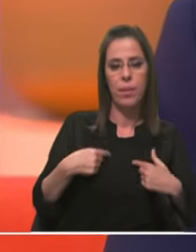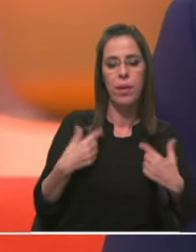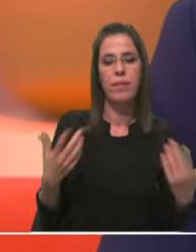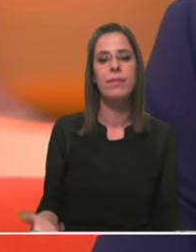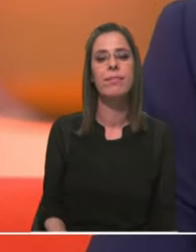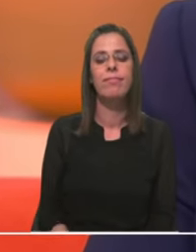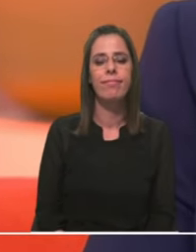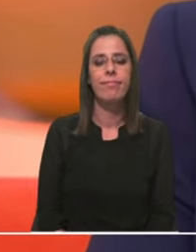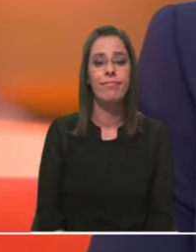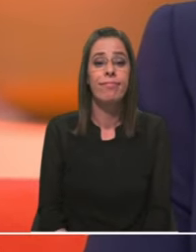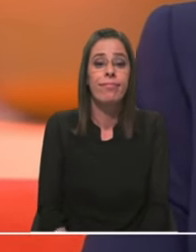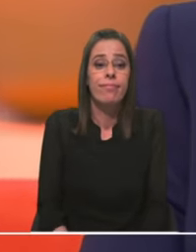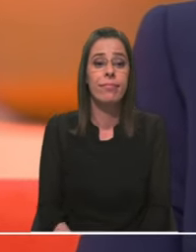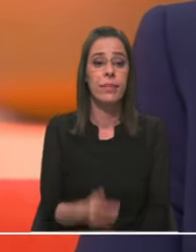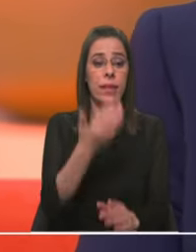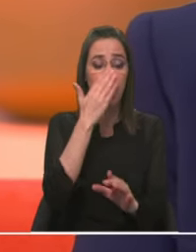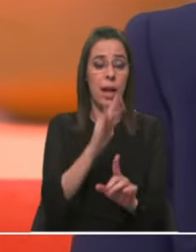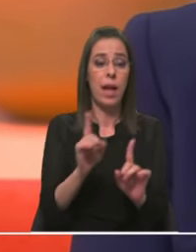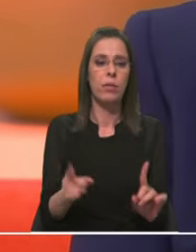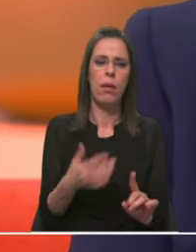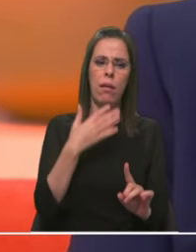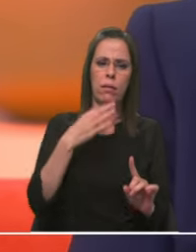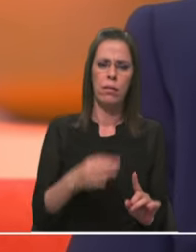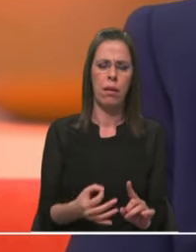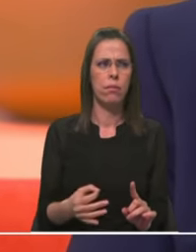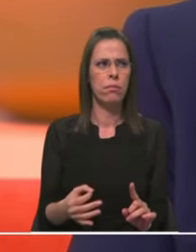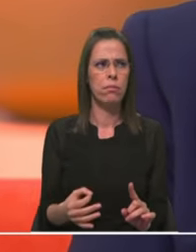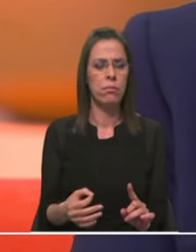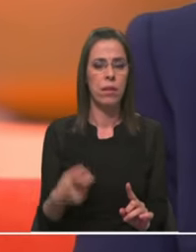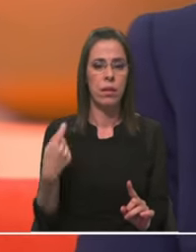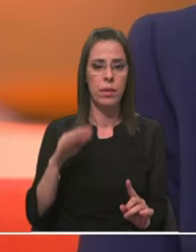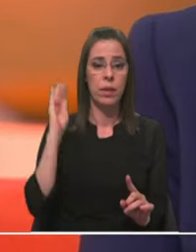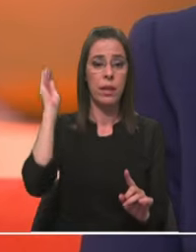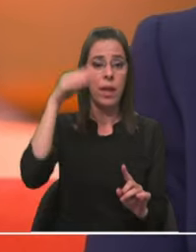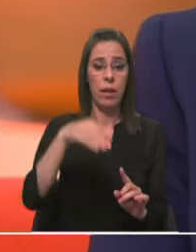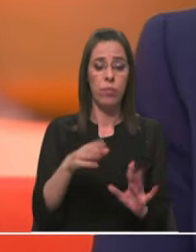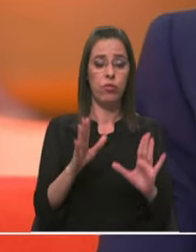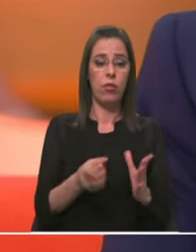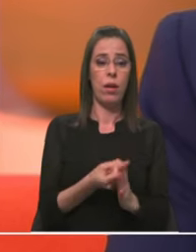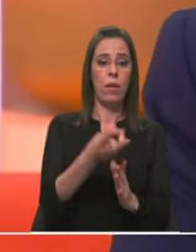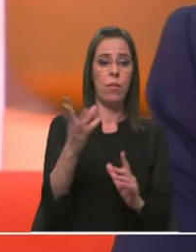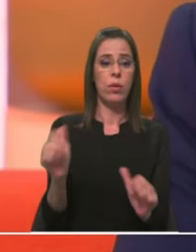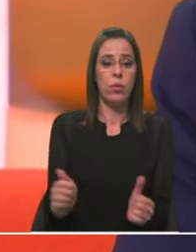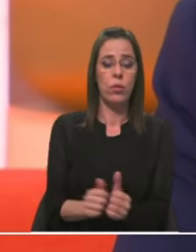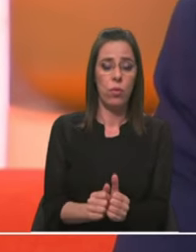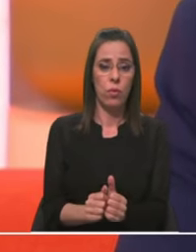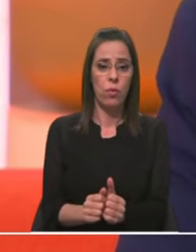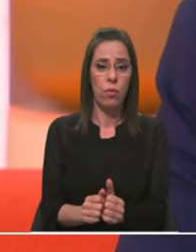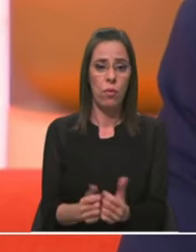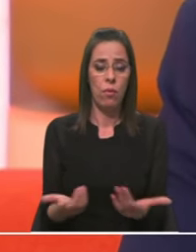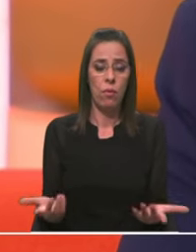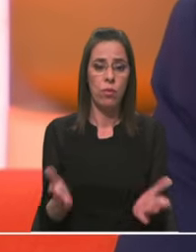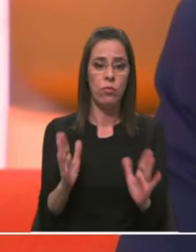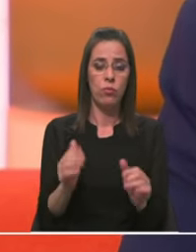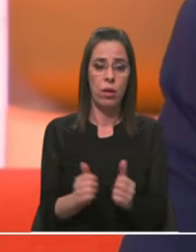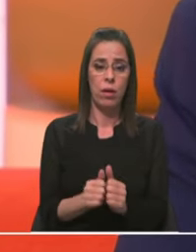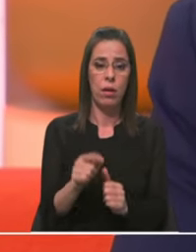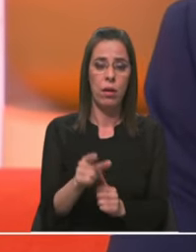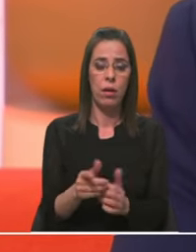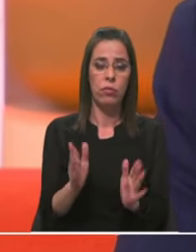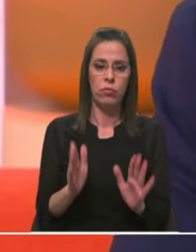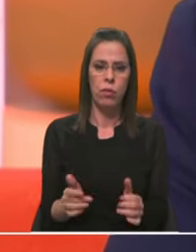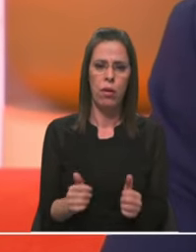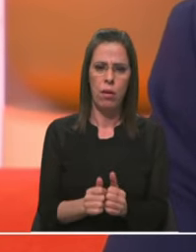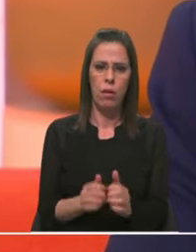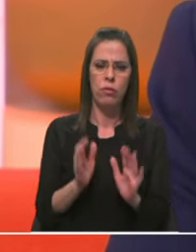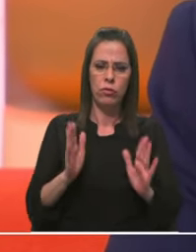pronto se ele se ele tomou essa atitud ten certeza que o que o que o que o Presidente da República já teve muitas vezes ao lado do pretendente aor S já T também e já